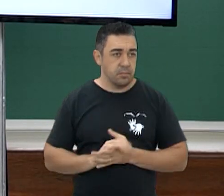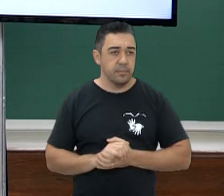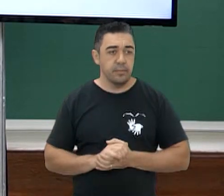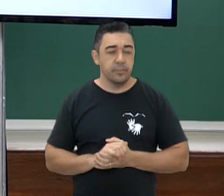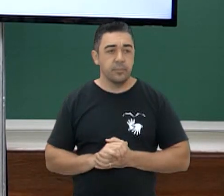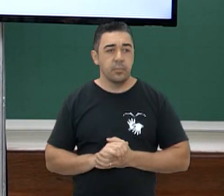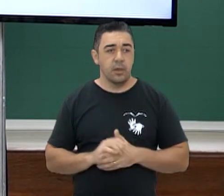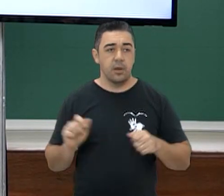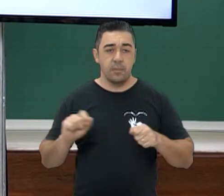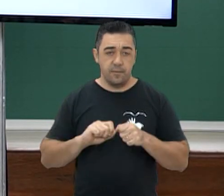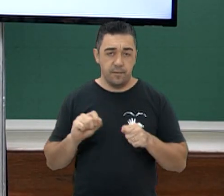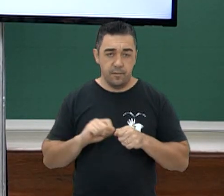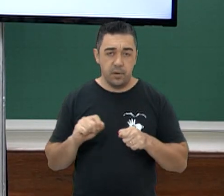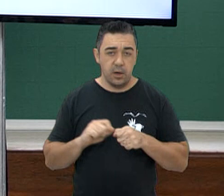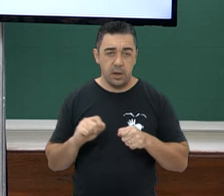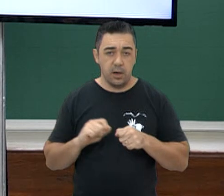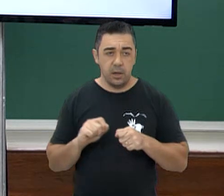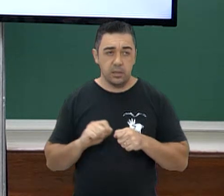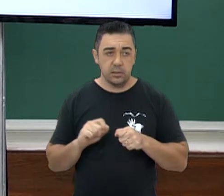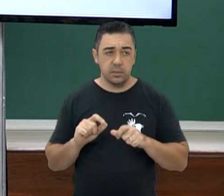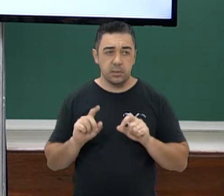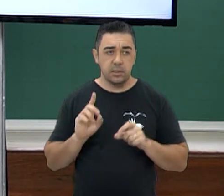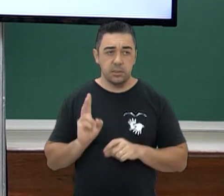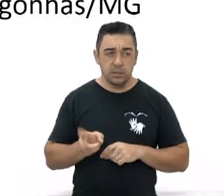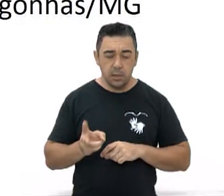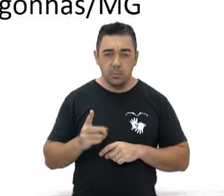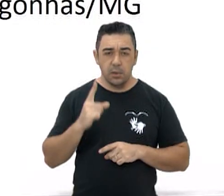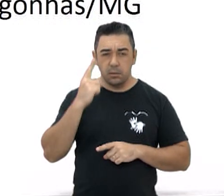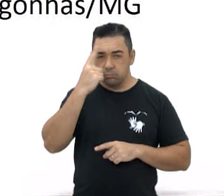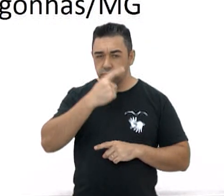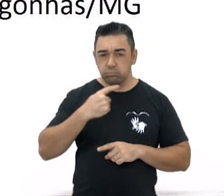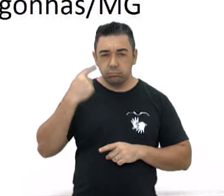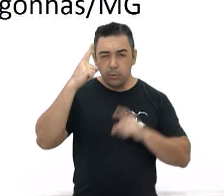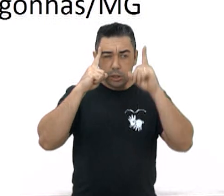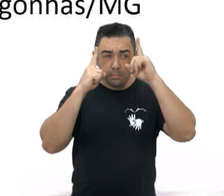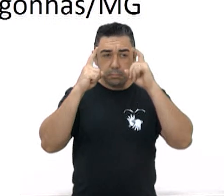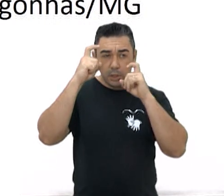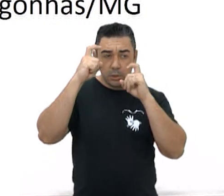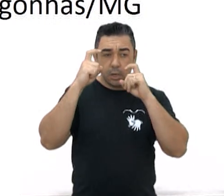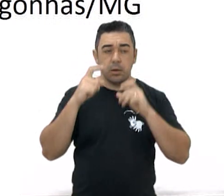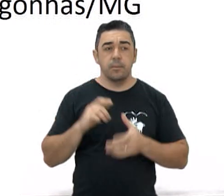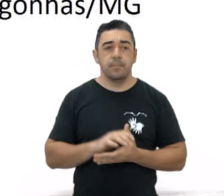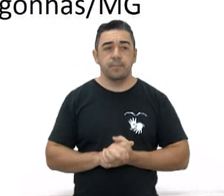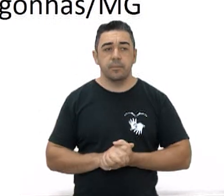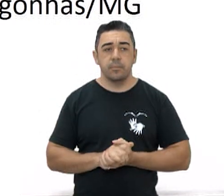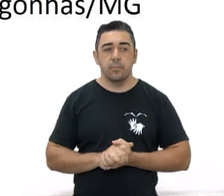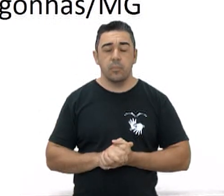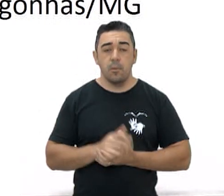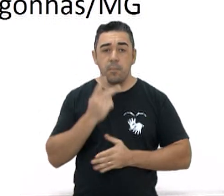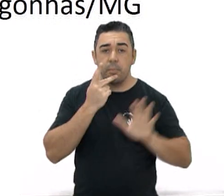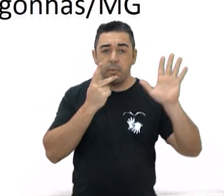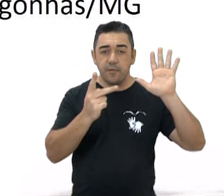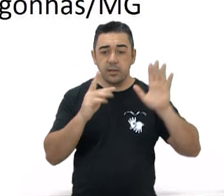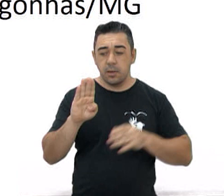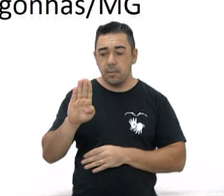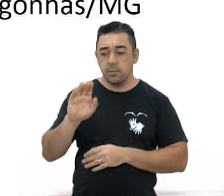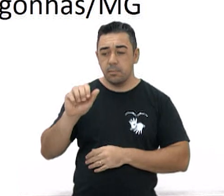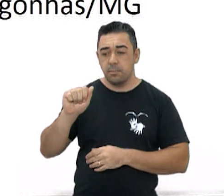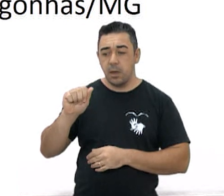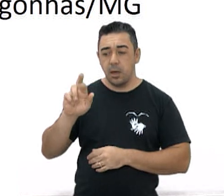Ele vai cuidar muito com essa expressão dos personagens. Profeta Baruque.